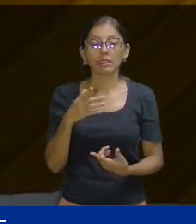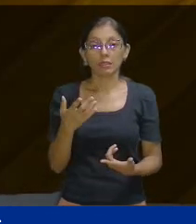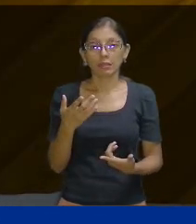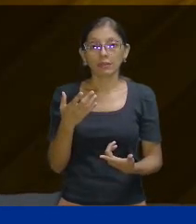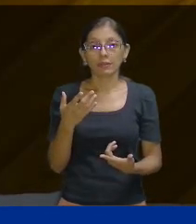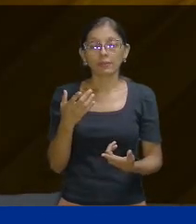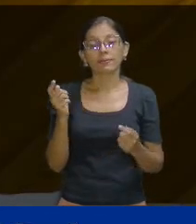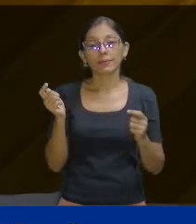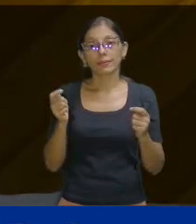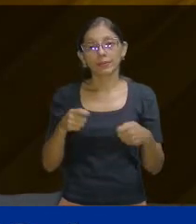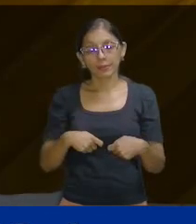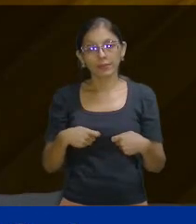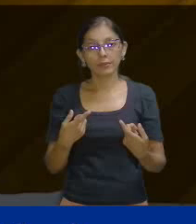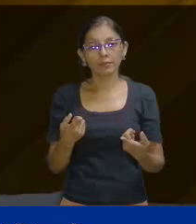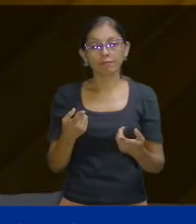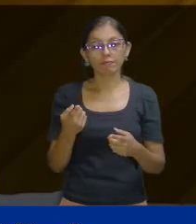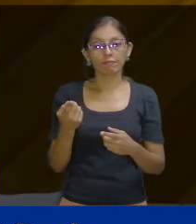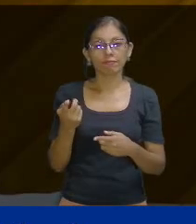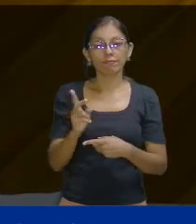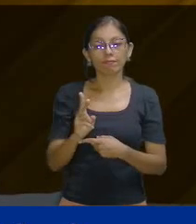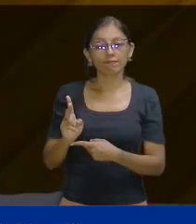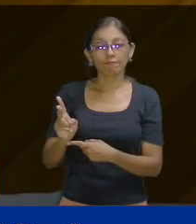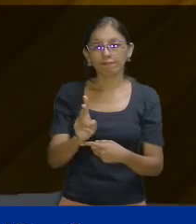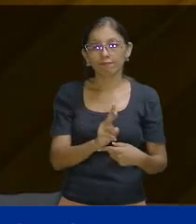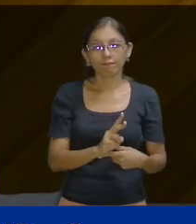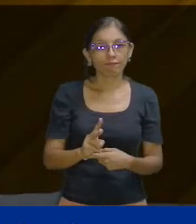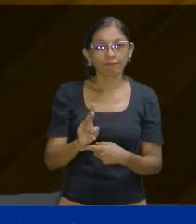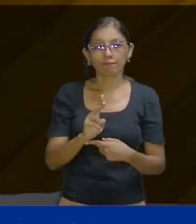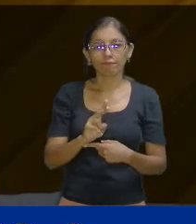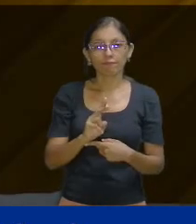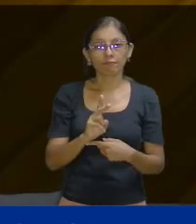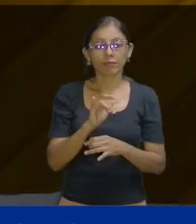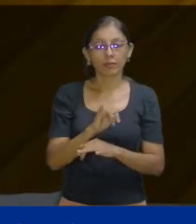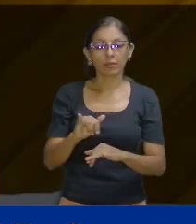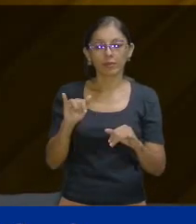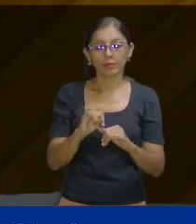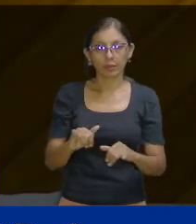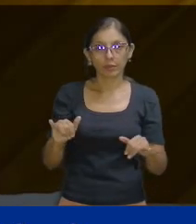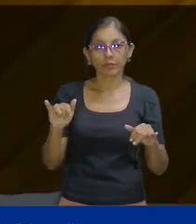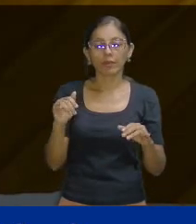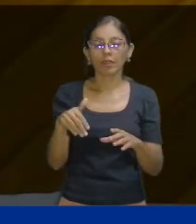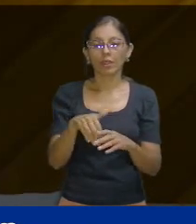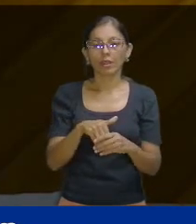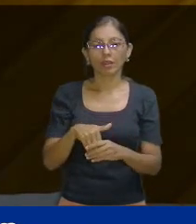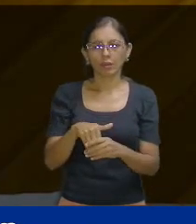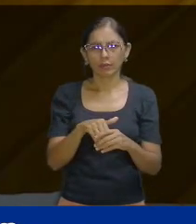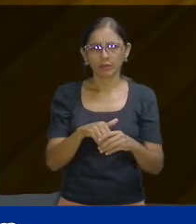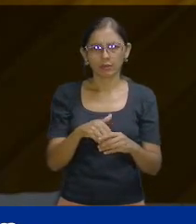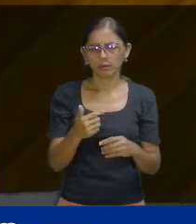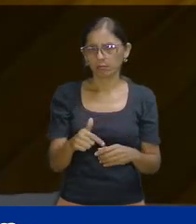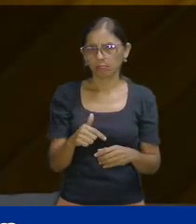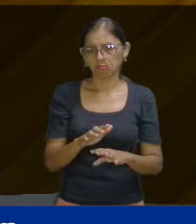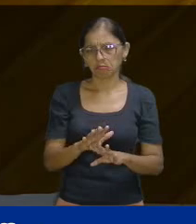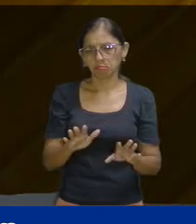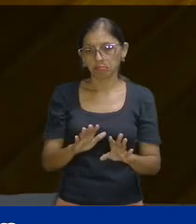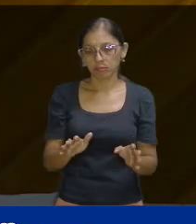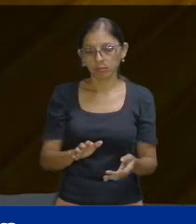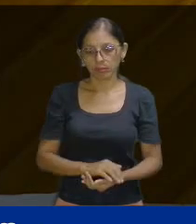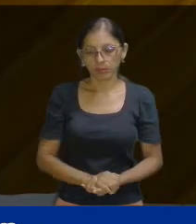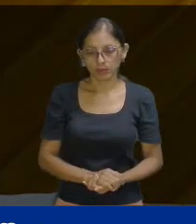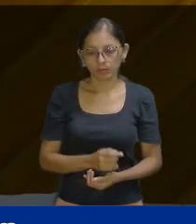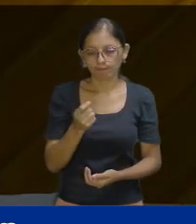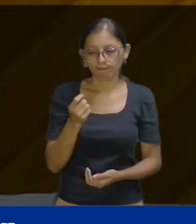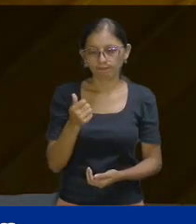prejuízo parcial à fiscalização da propaganda eleitoral pela Justiça Especializada. Houve um comprometimento